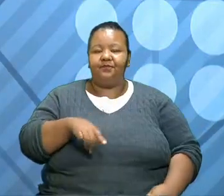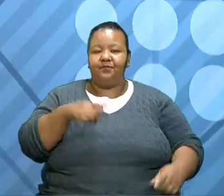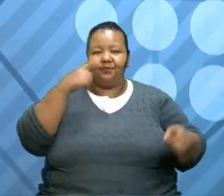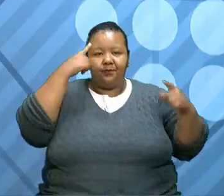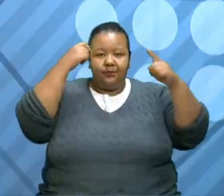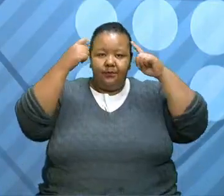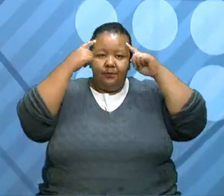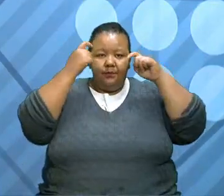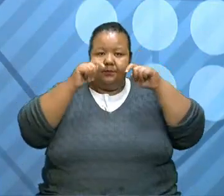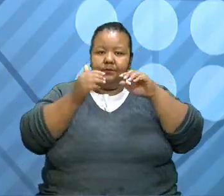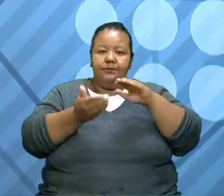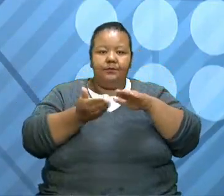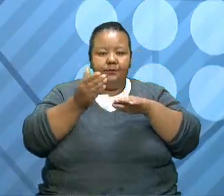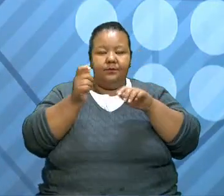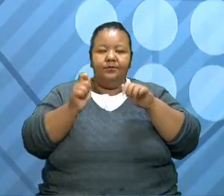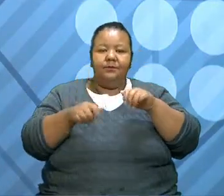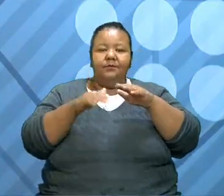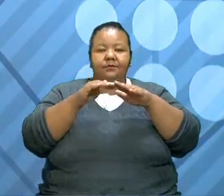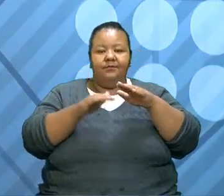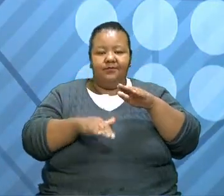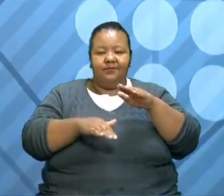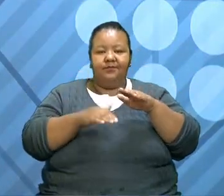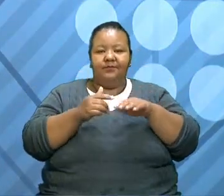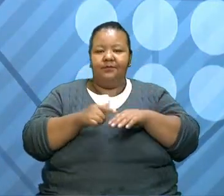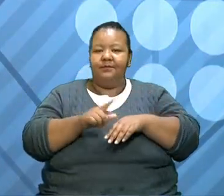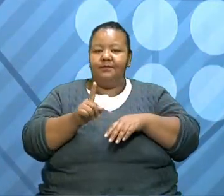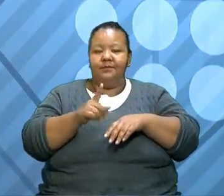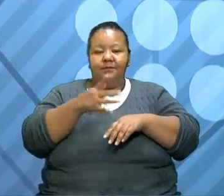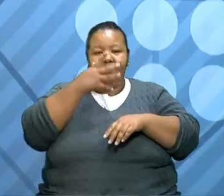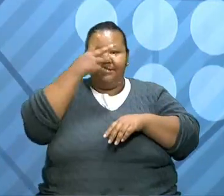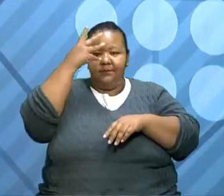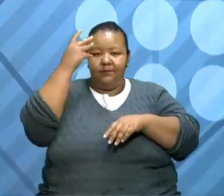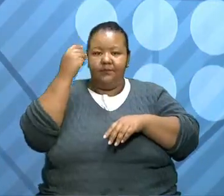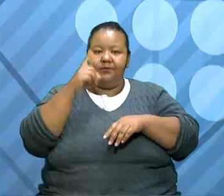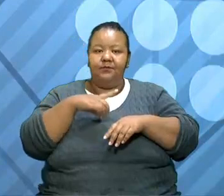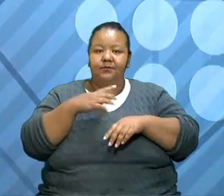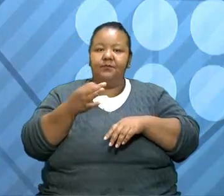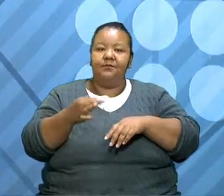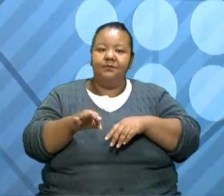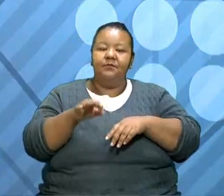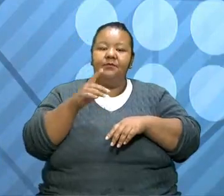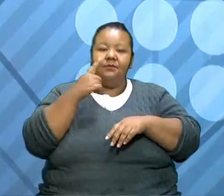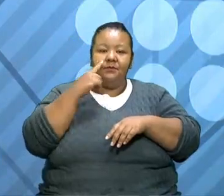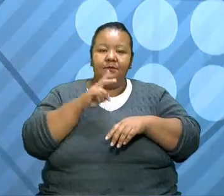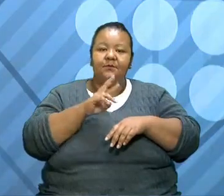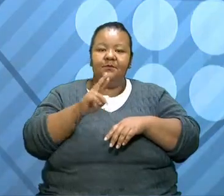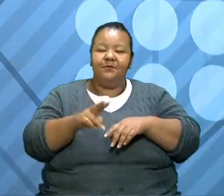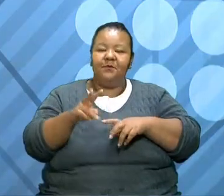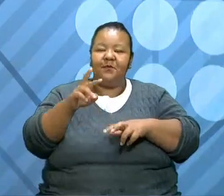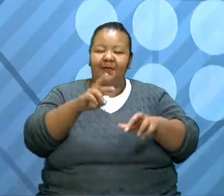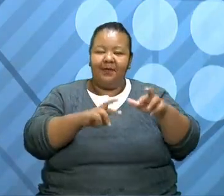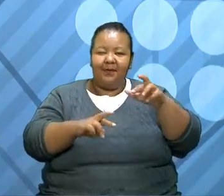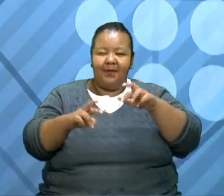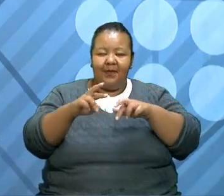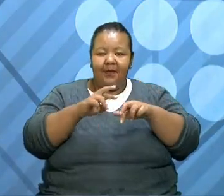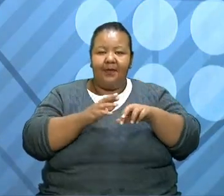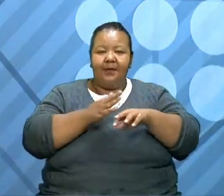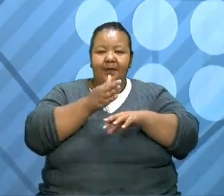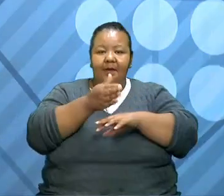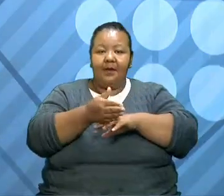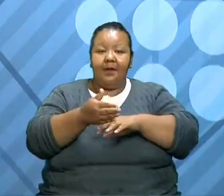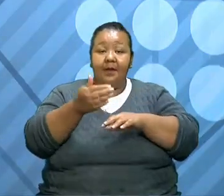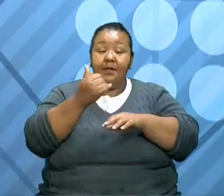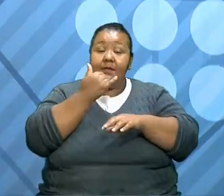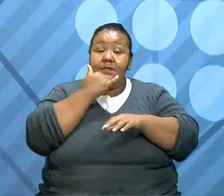criatividade que pode aumentar, pode vir a diminuir. Não esqueça, eu tenho certeza que você já respondeu avaliar, né? Vai até o dia